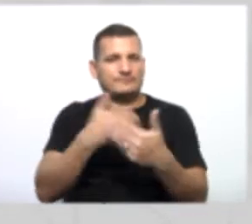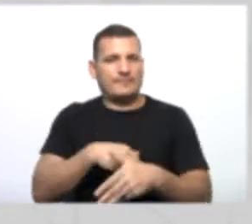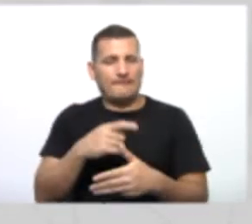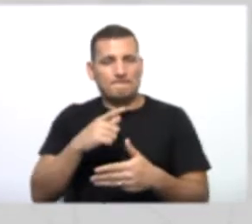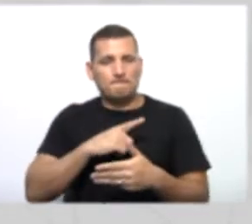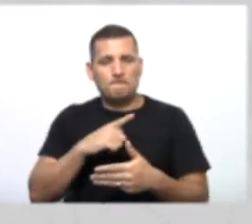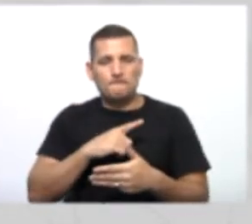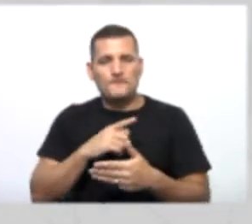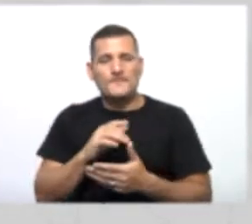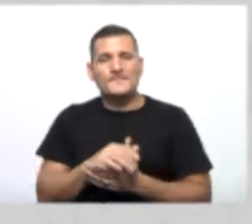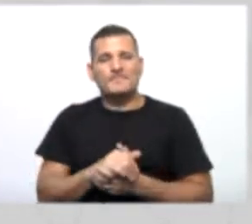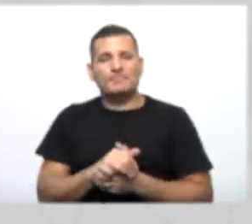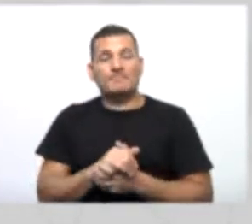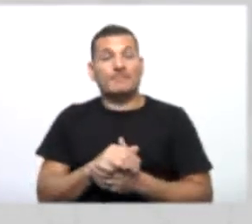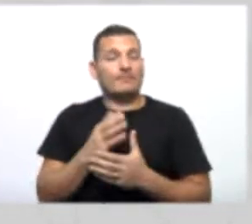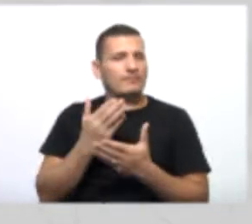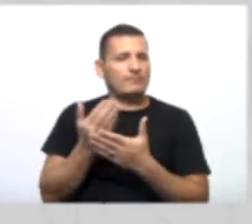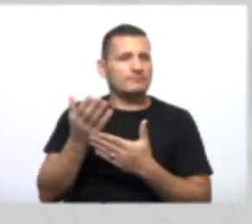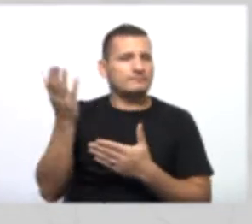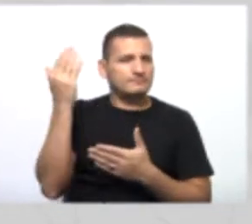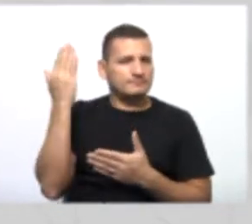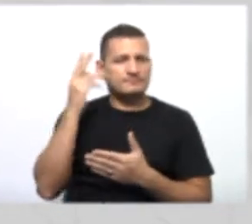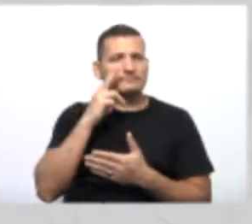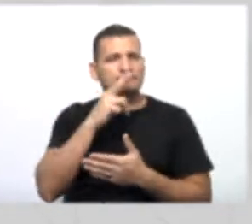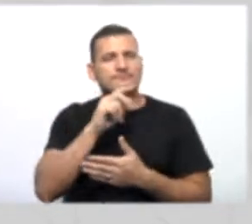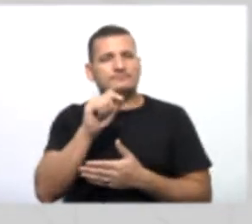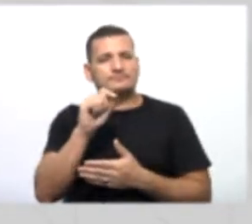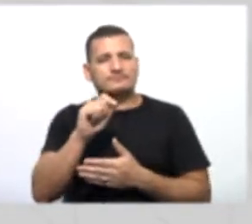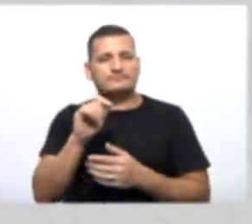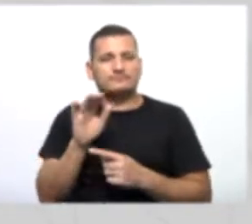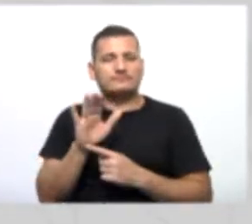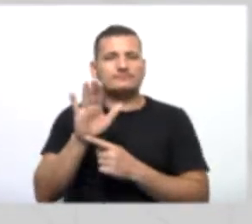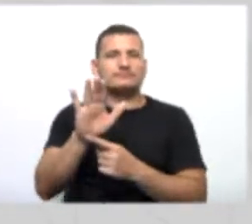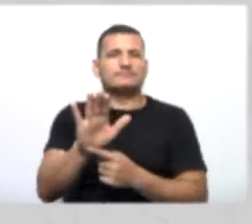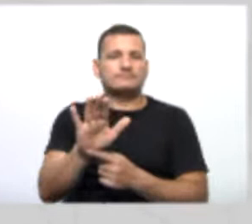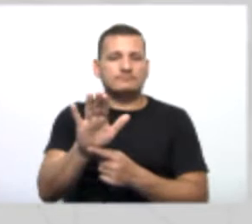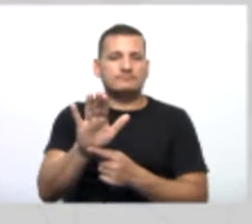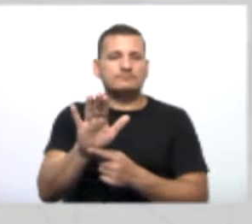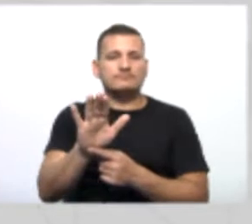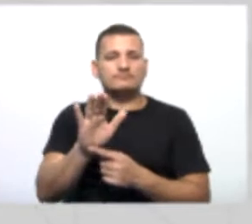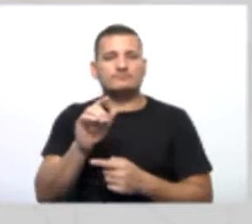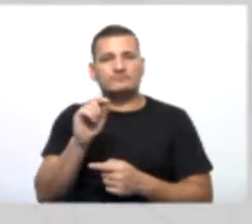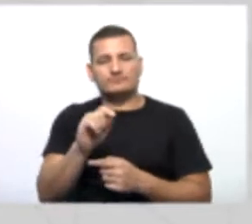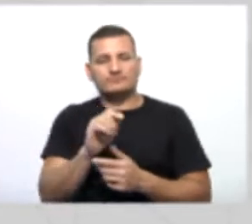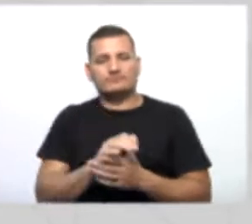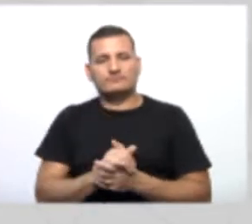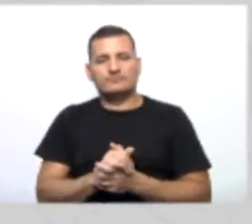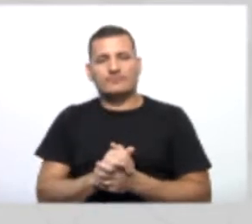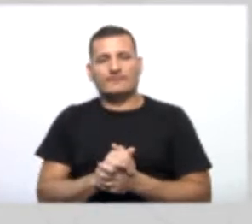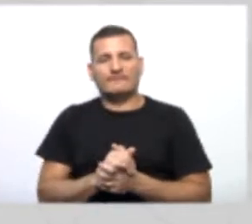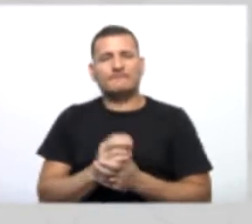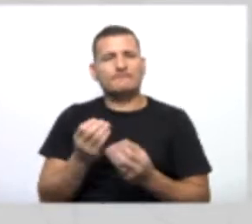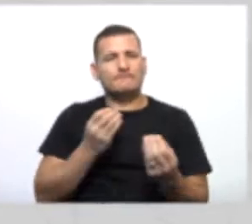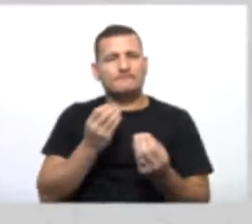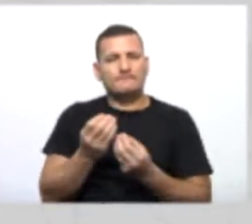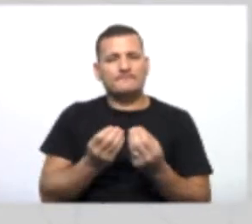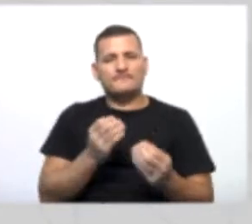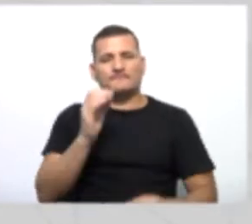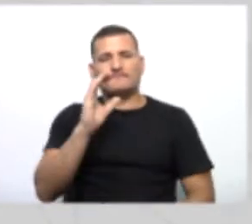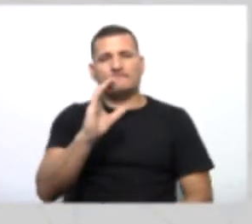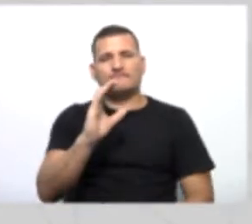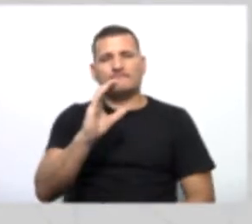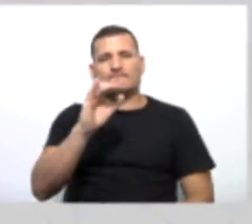uma olhada o que falamos na aula passada. Demonstramos a construção, né, a constituição da Comissão Interna